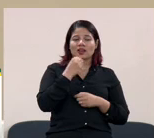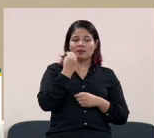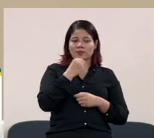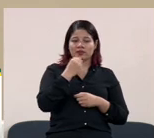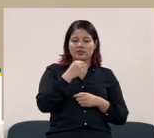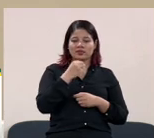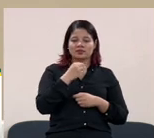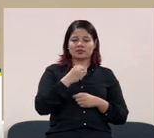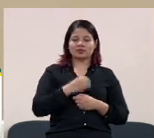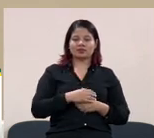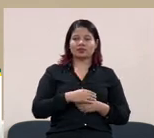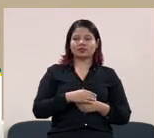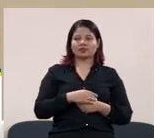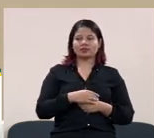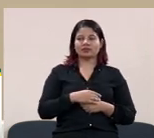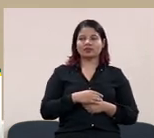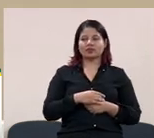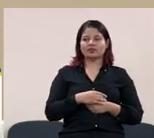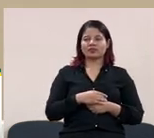parte, Furlan.